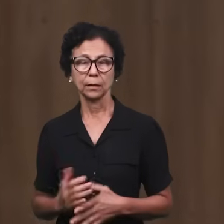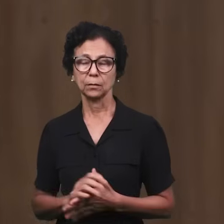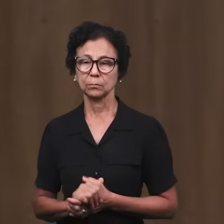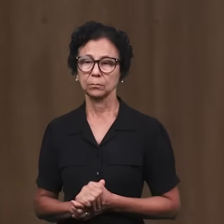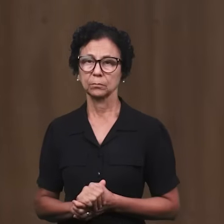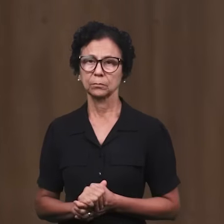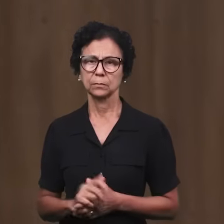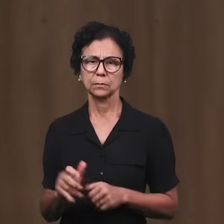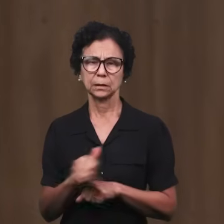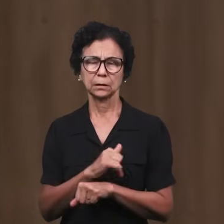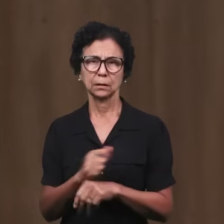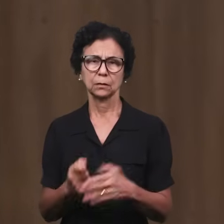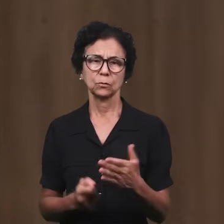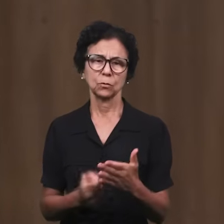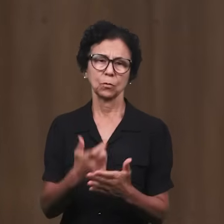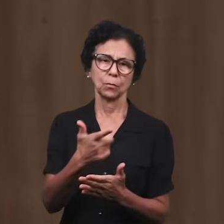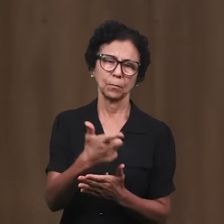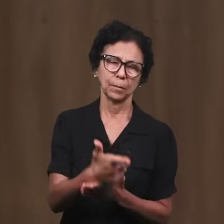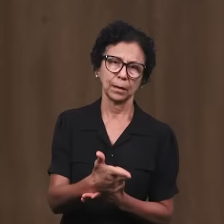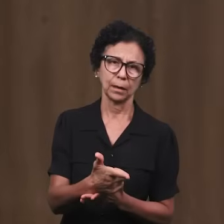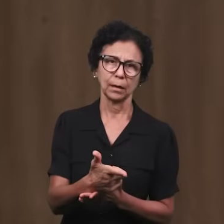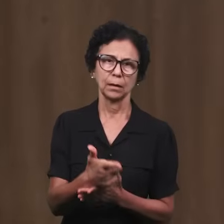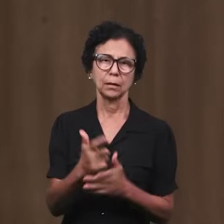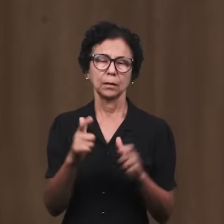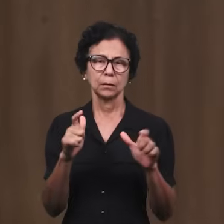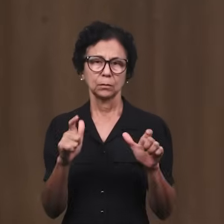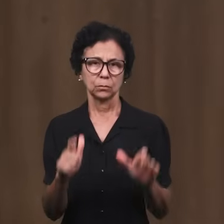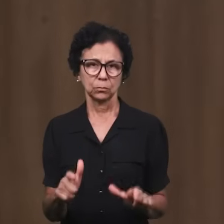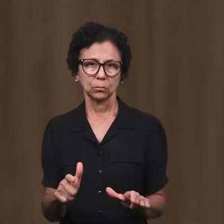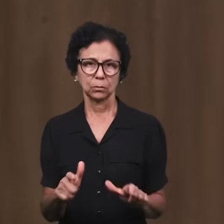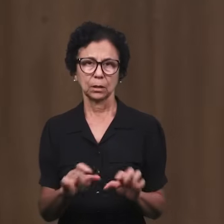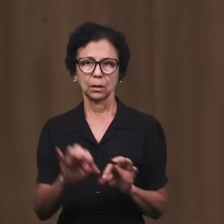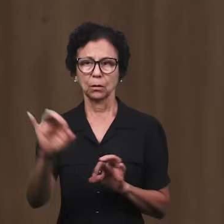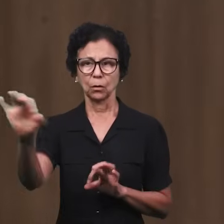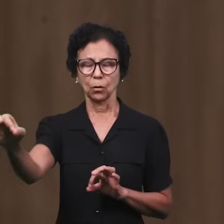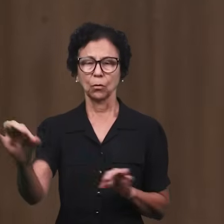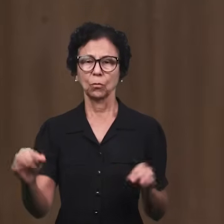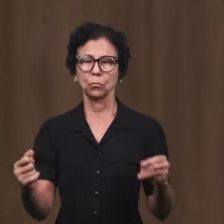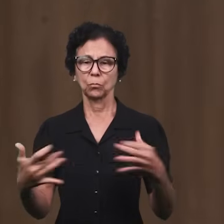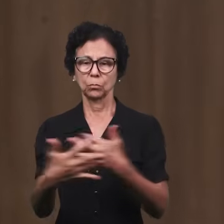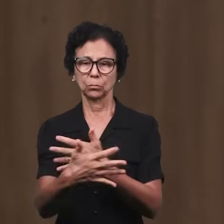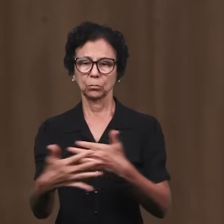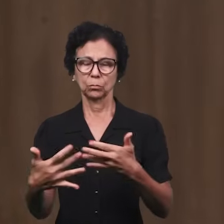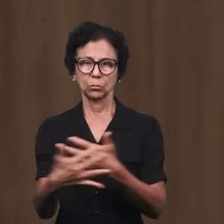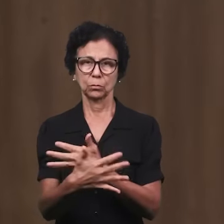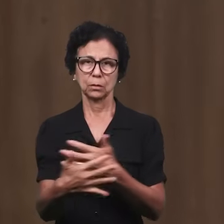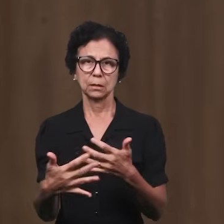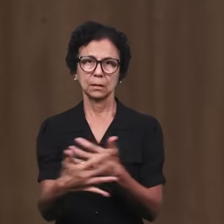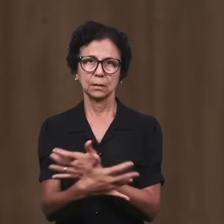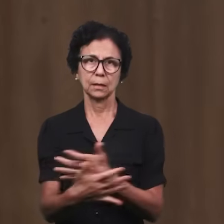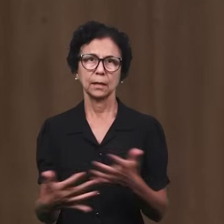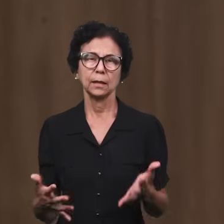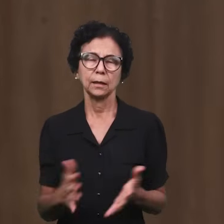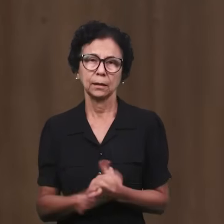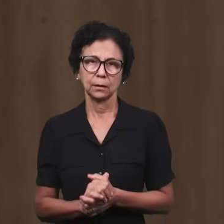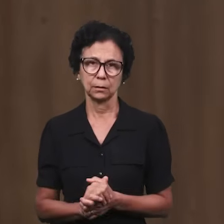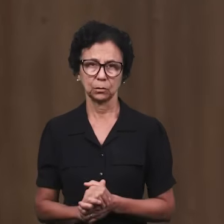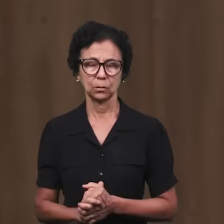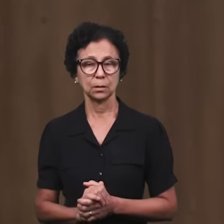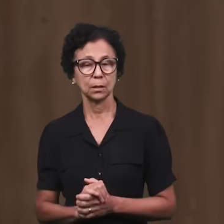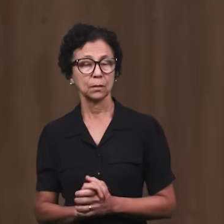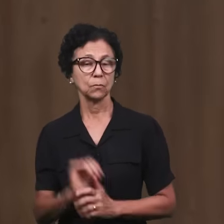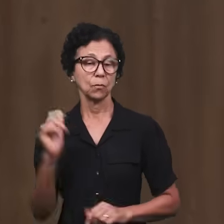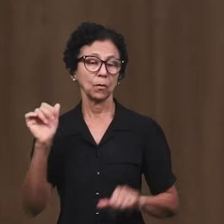subsídios, tanto no lugar mais distante quanto nos grandes centros. Esses programas alcançam e eles regulam os preços